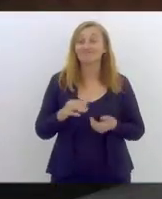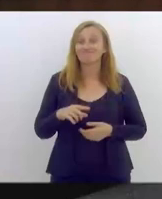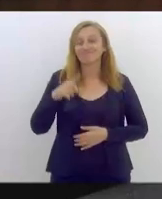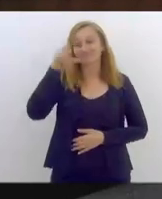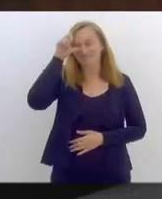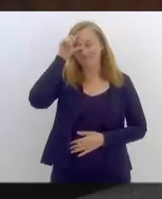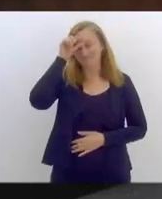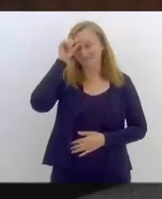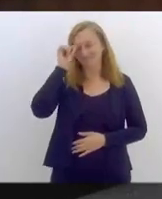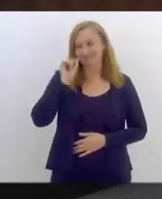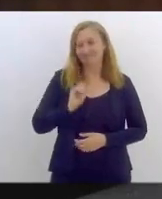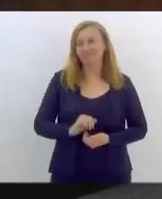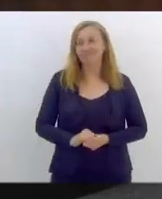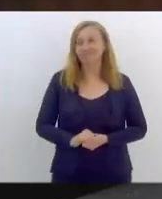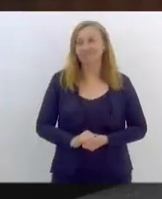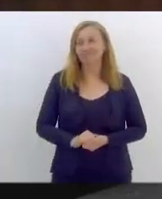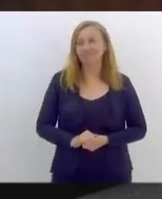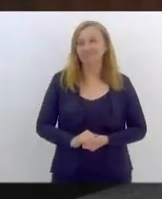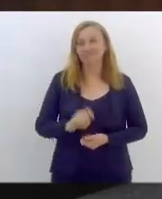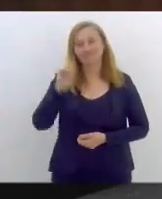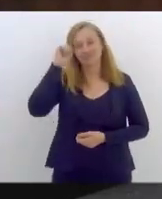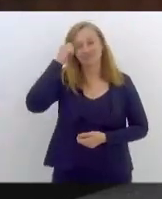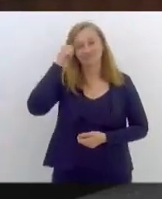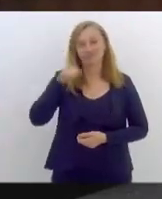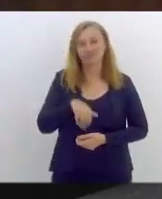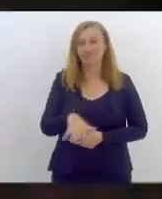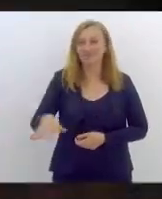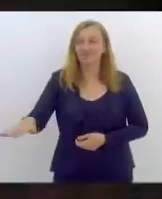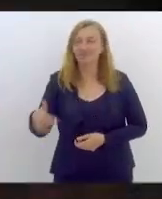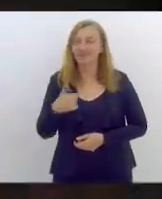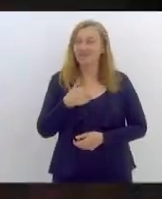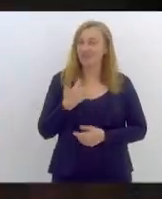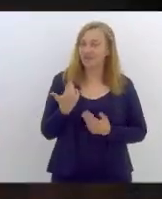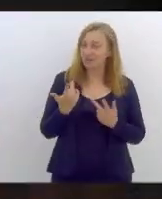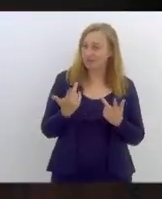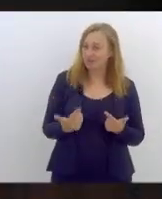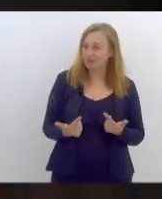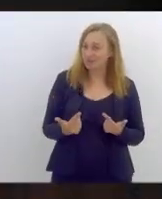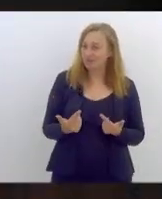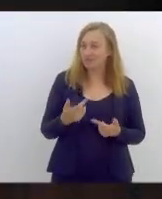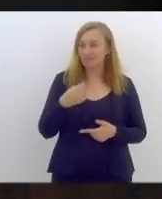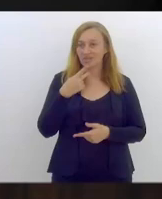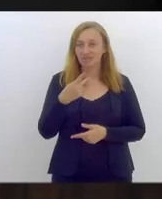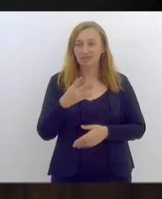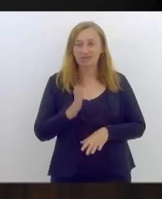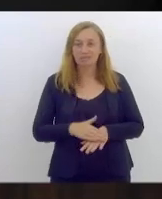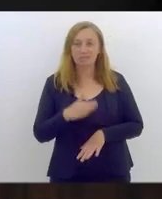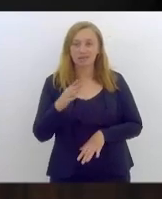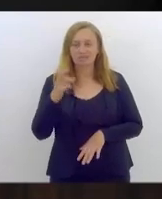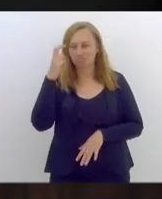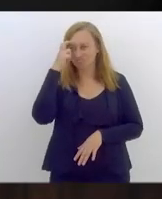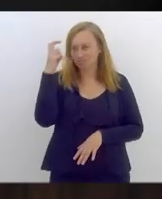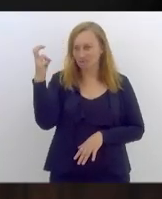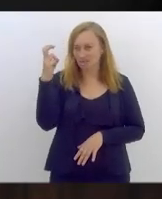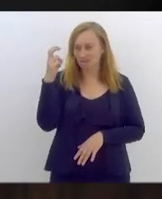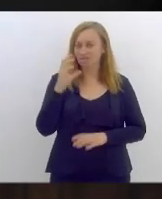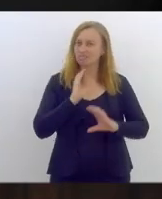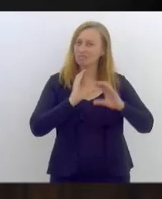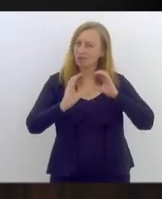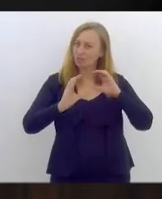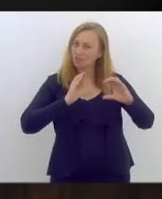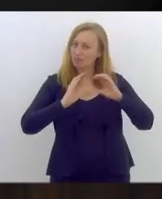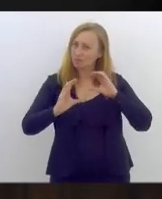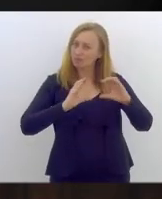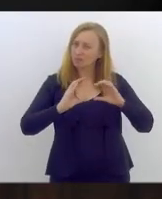Respira, gente. Uma preta favelada como eu, ouvindo isso de um dos maiores intelectuais da comunicação